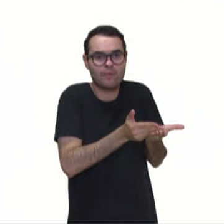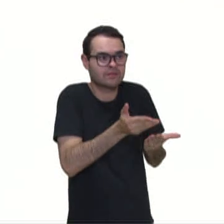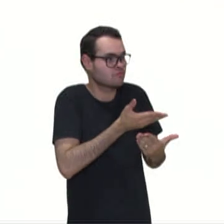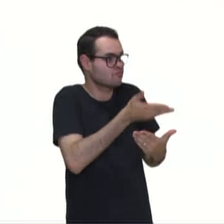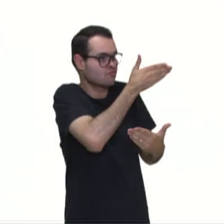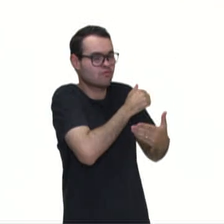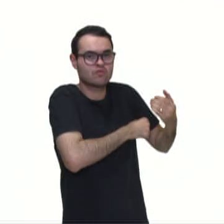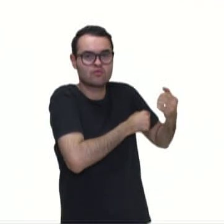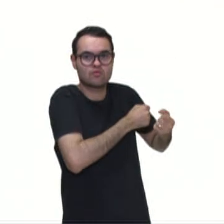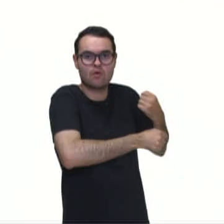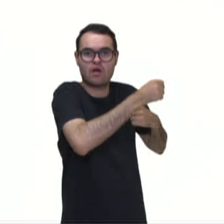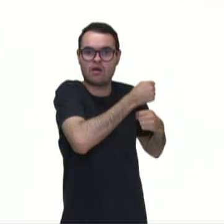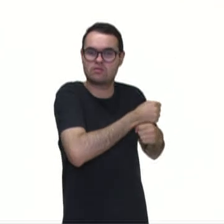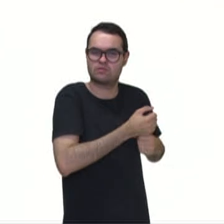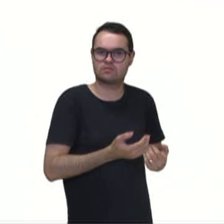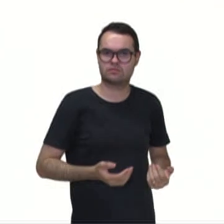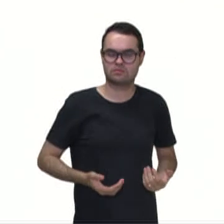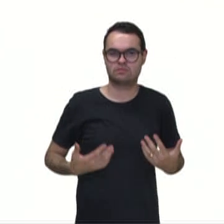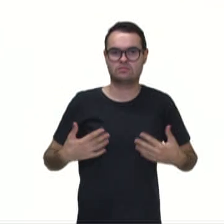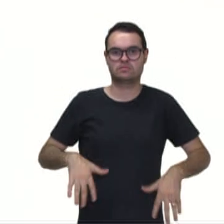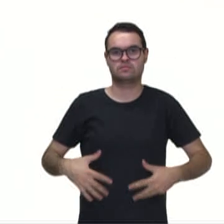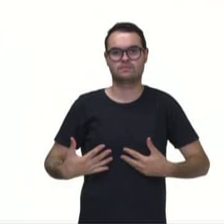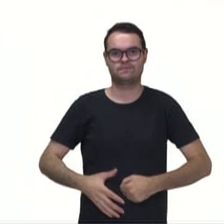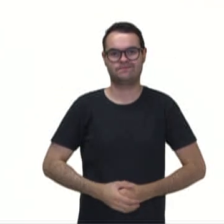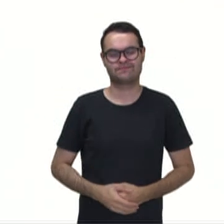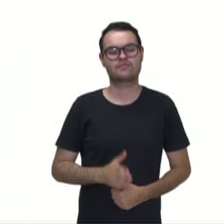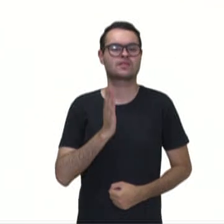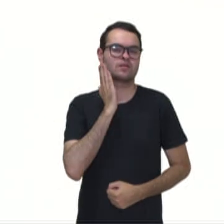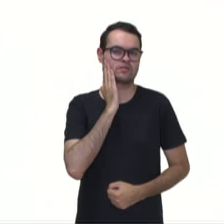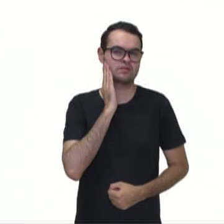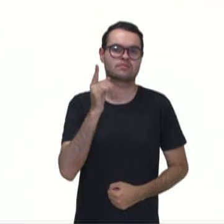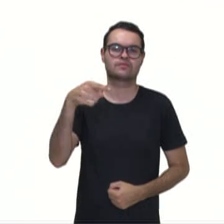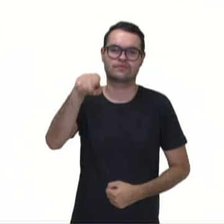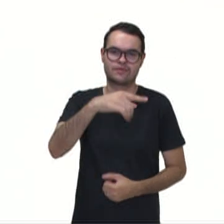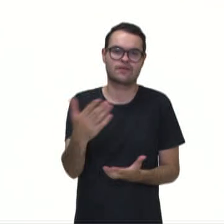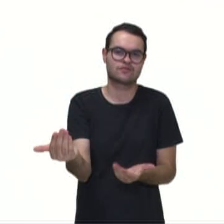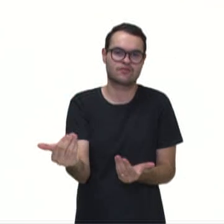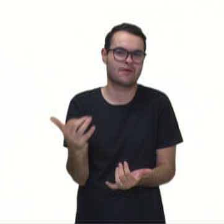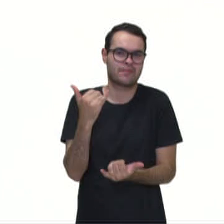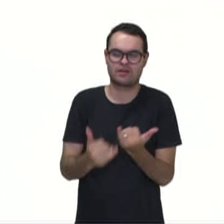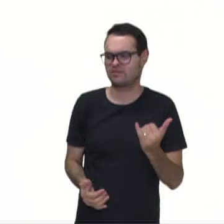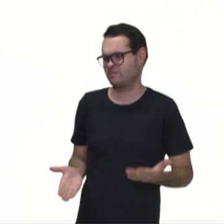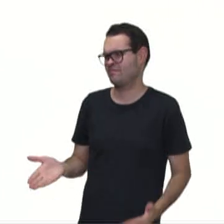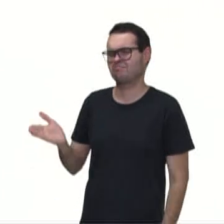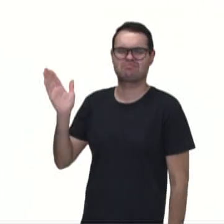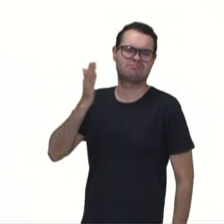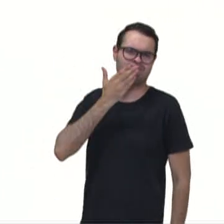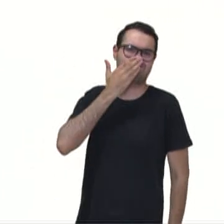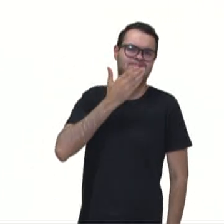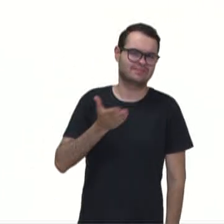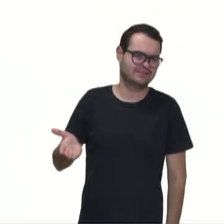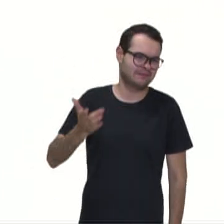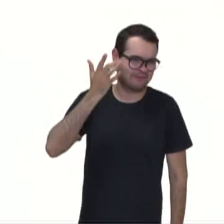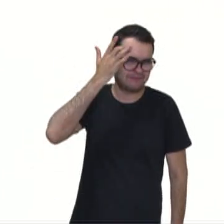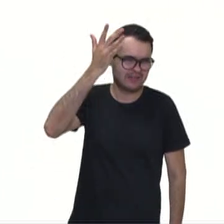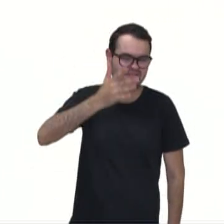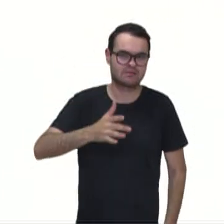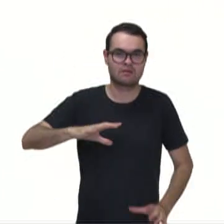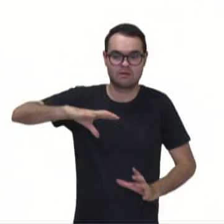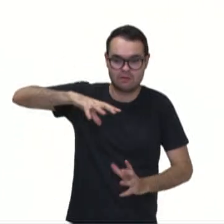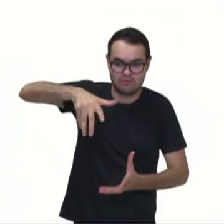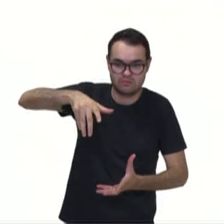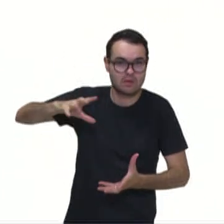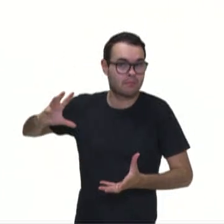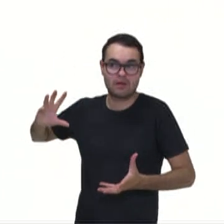ano. Eu sei que para a garotada que está aí tudo parece muito simples, mas o mundo é para todos,